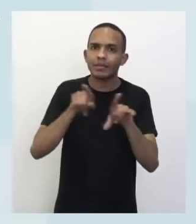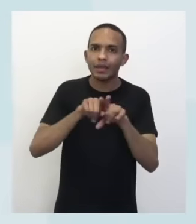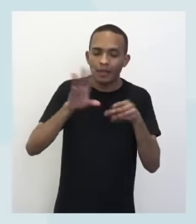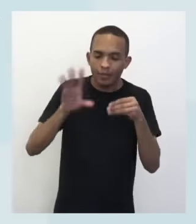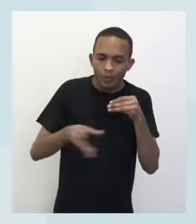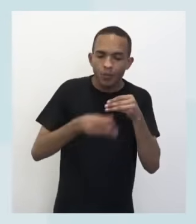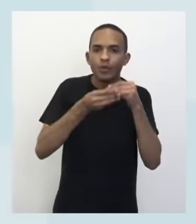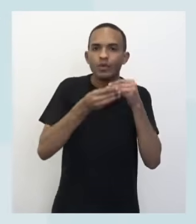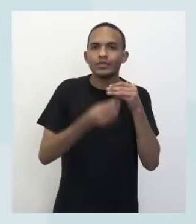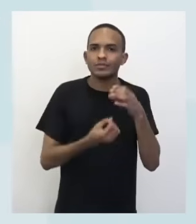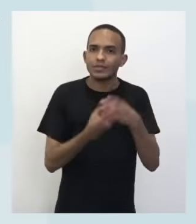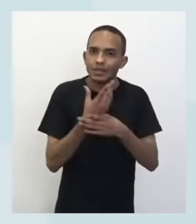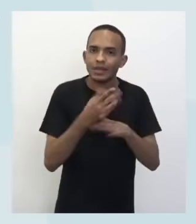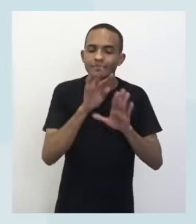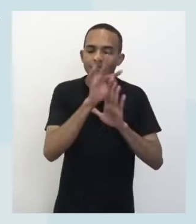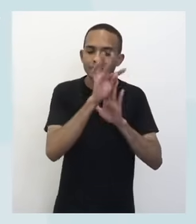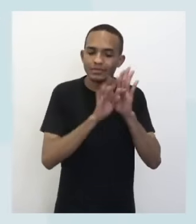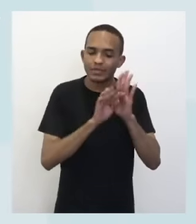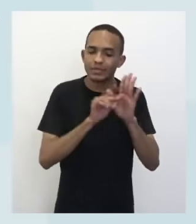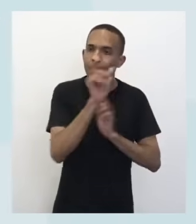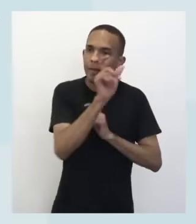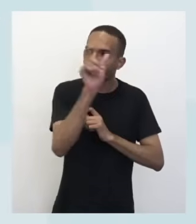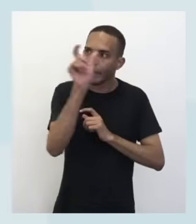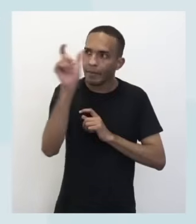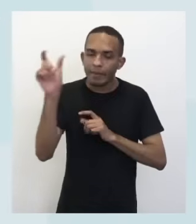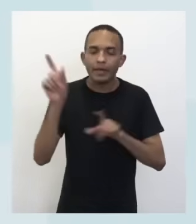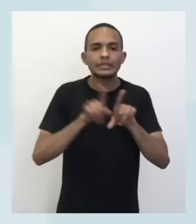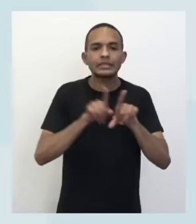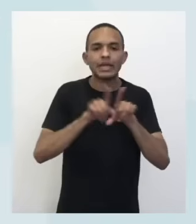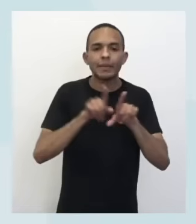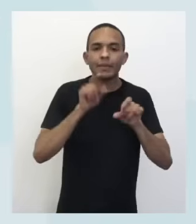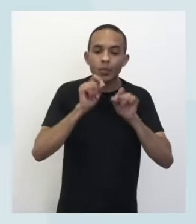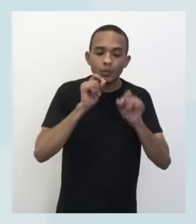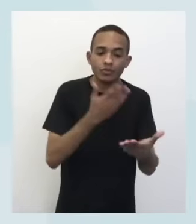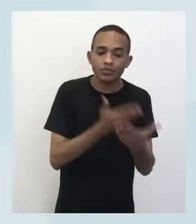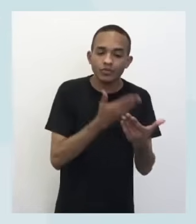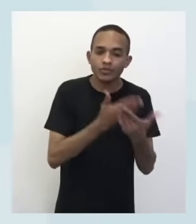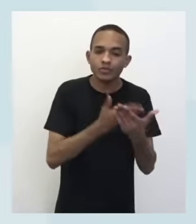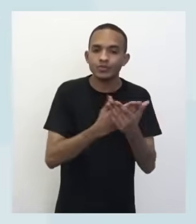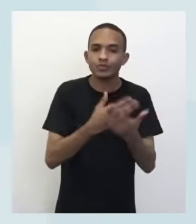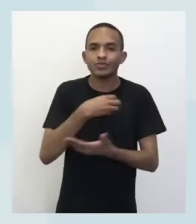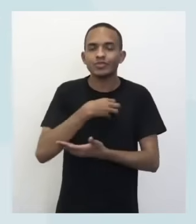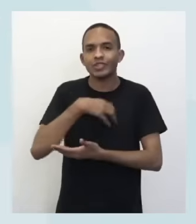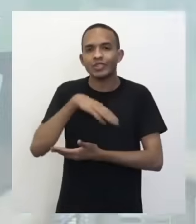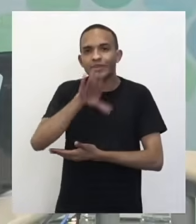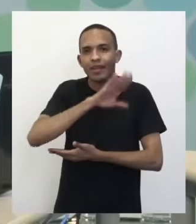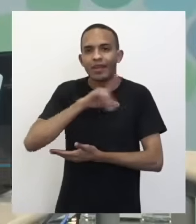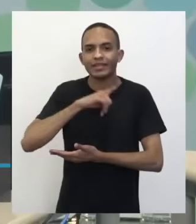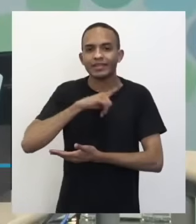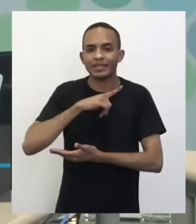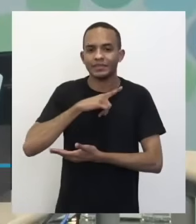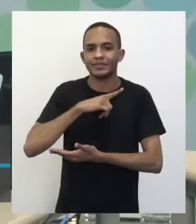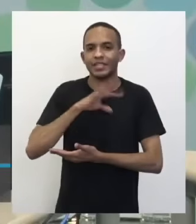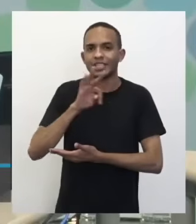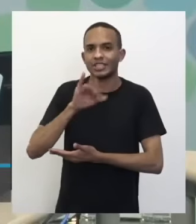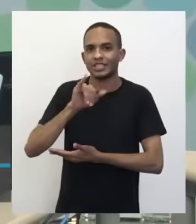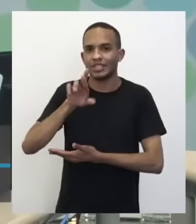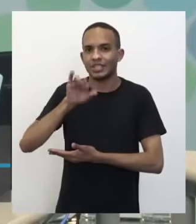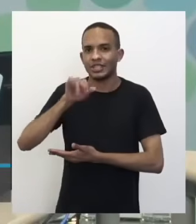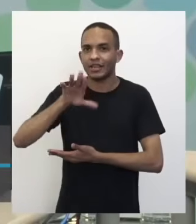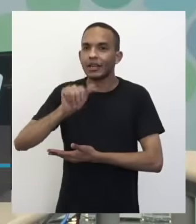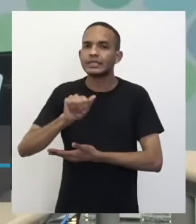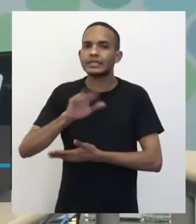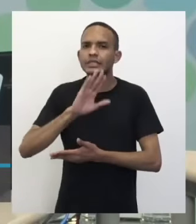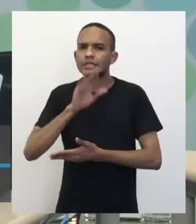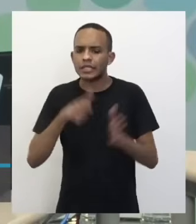de composição do gênero tirinha e aprofundarmos no estudo sobre o humor presente no gênero tirinha. Estamos dando spoiler já